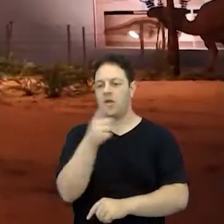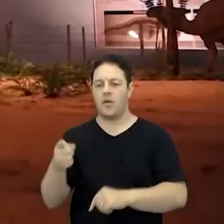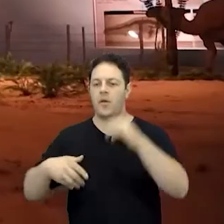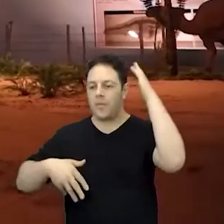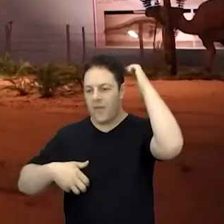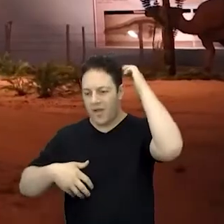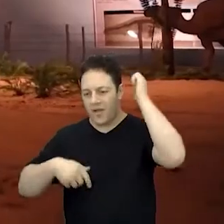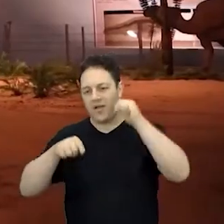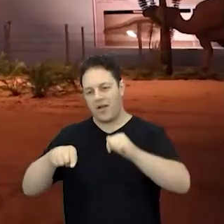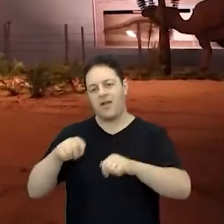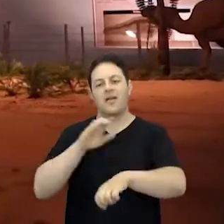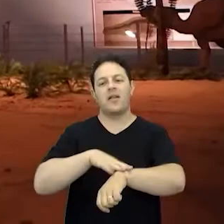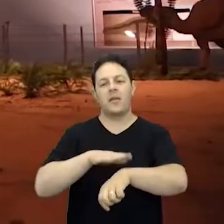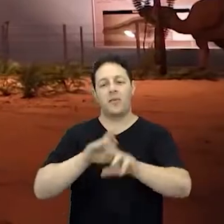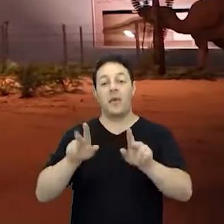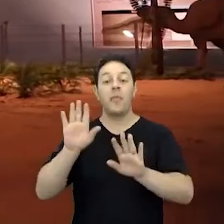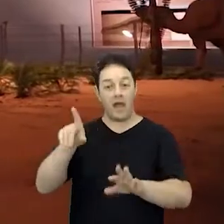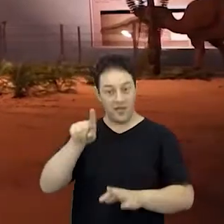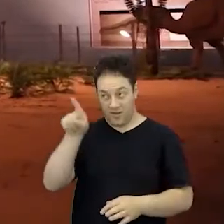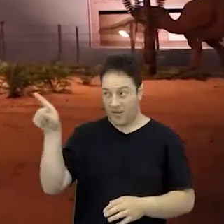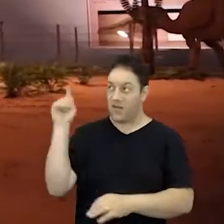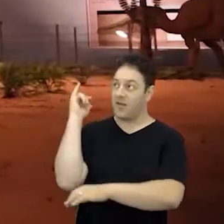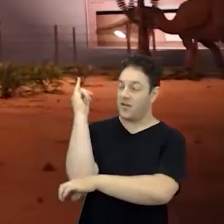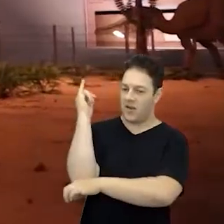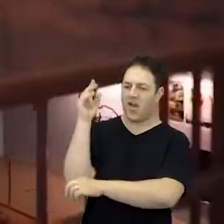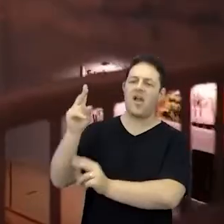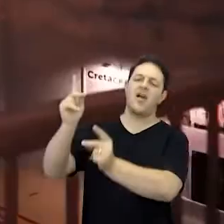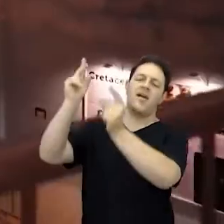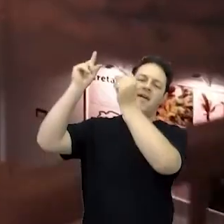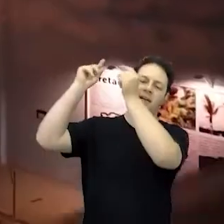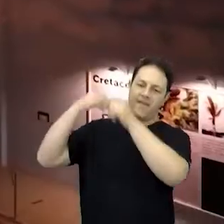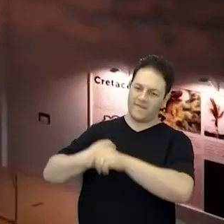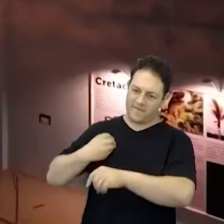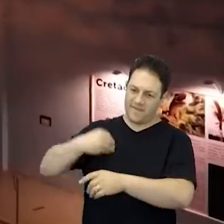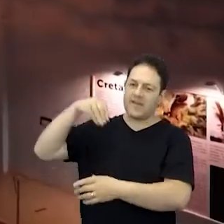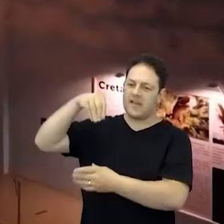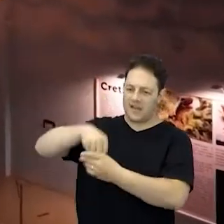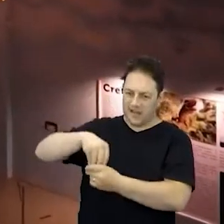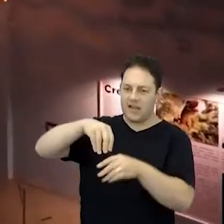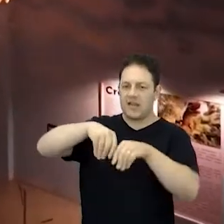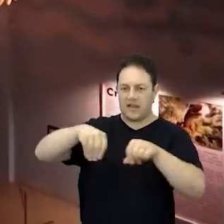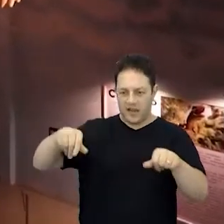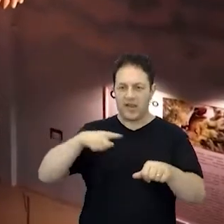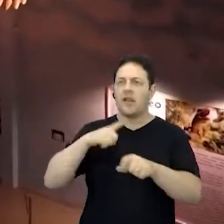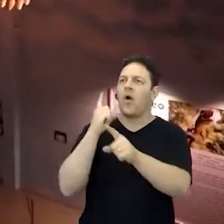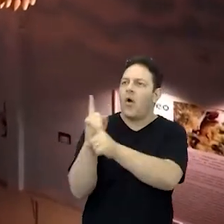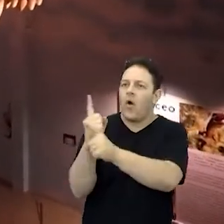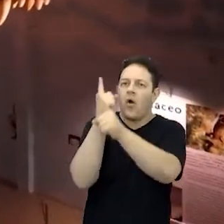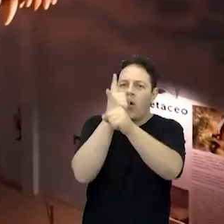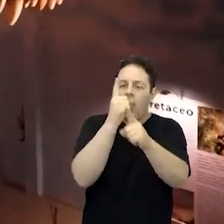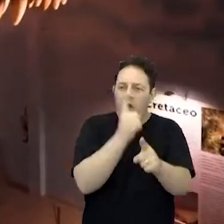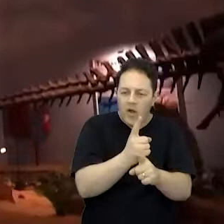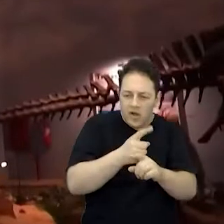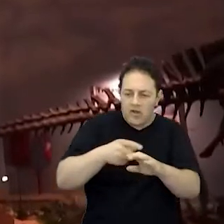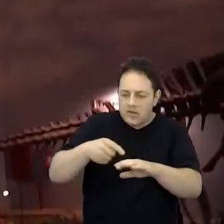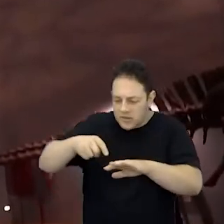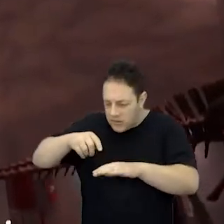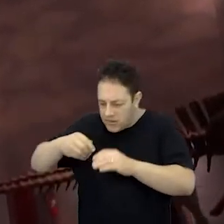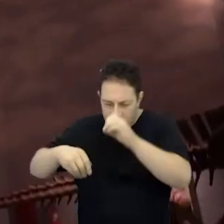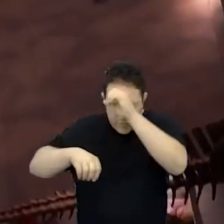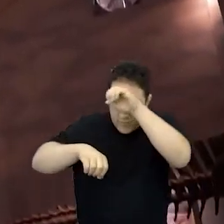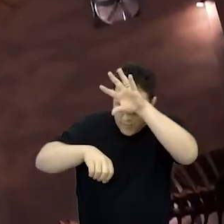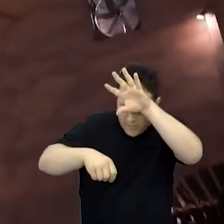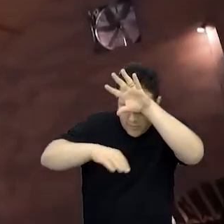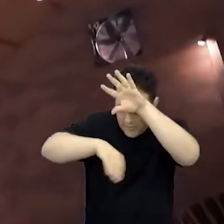que esses animais existiram nessas espécies estavam aí viveram no planeta até e hoje a gente vai encontrando esses registros fósseis e tem